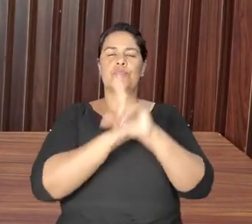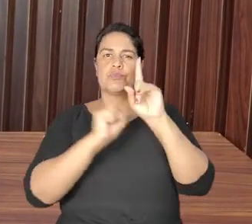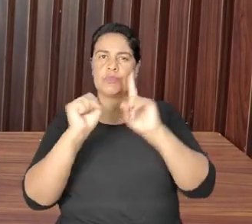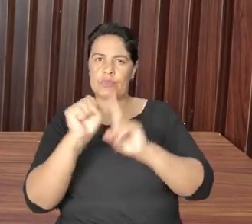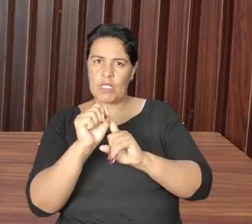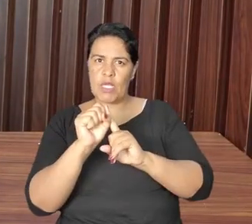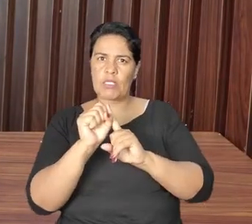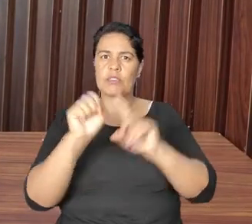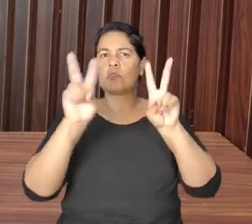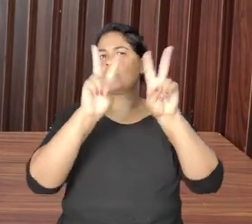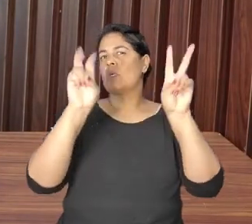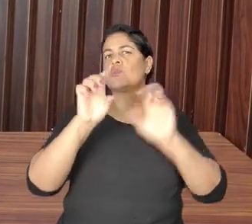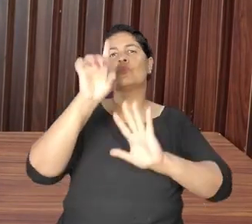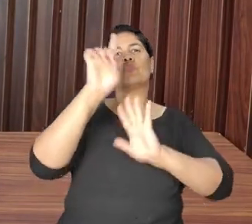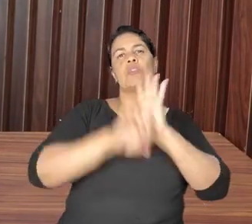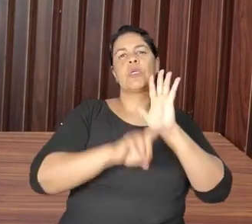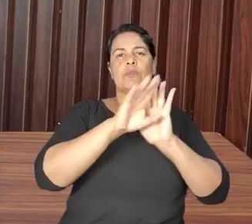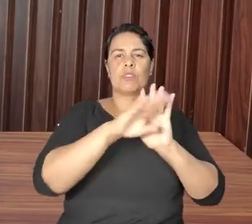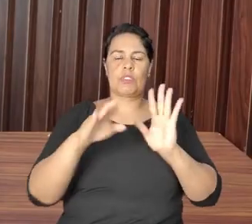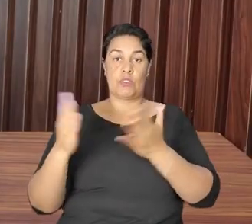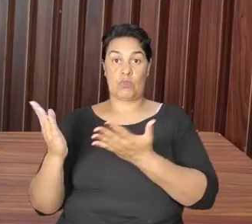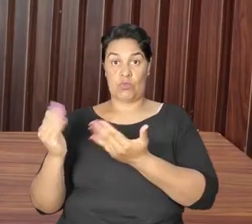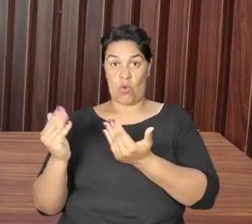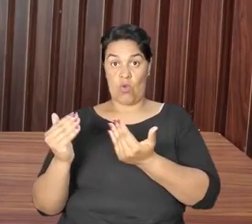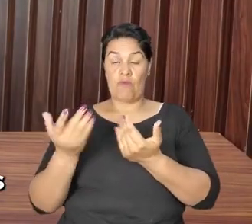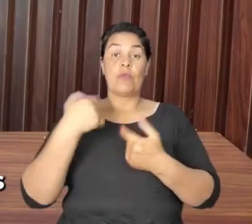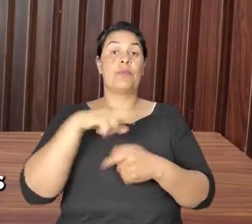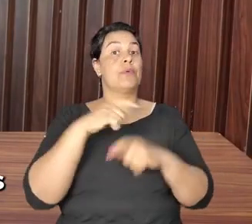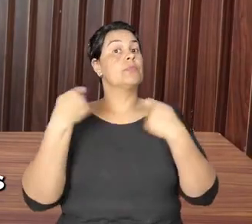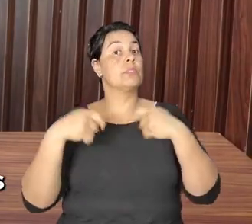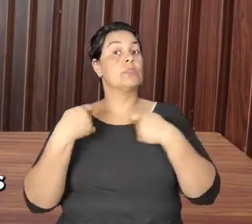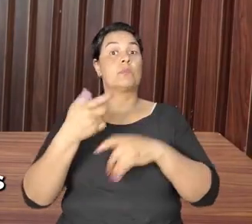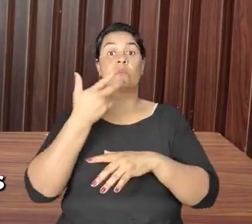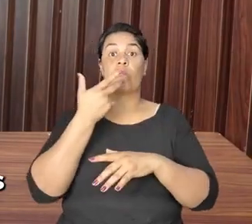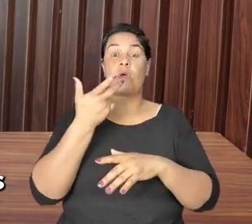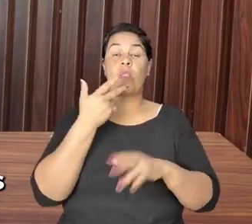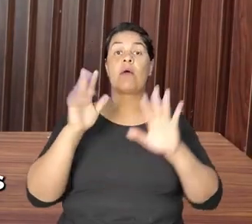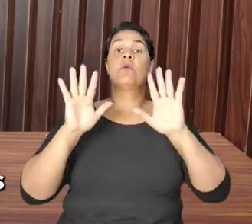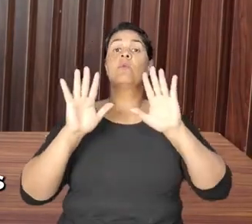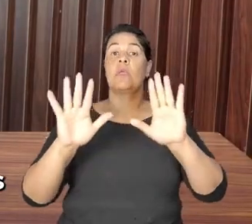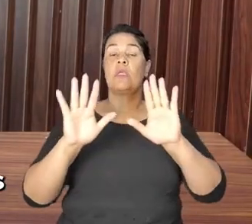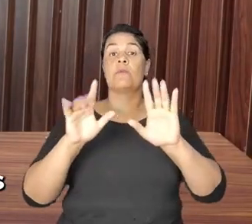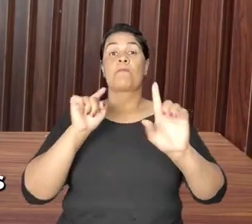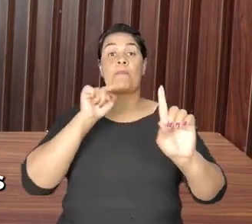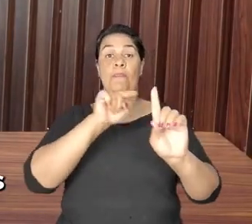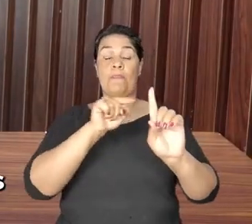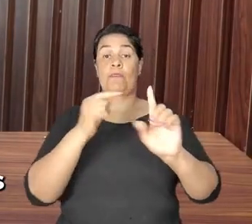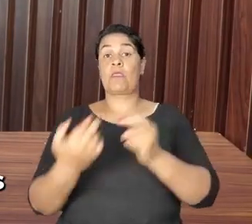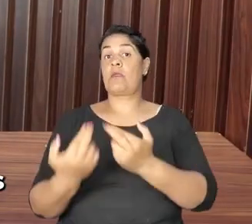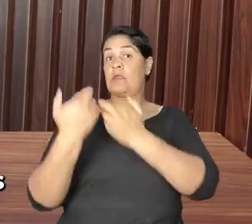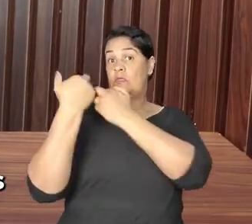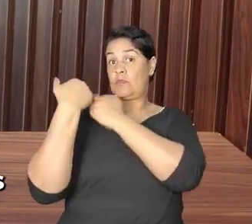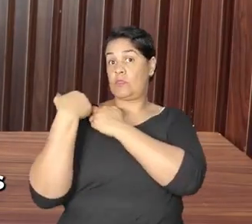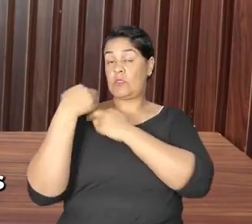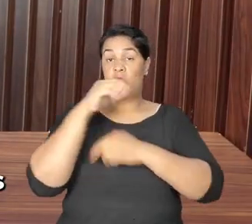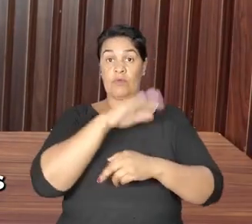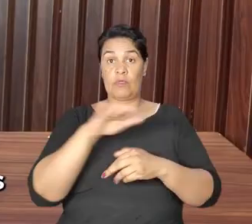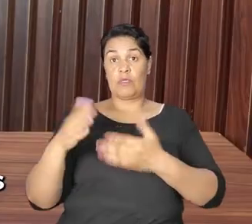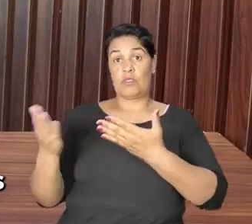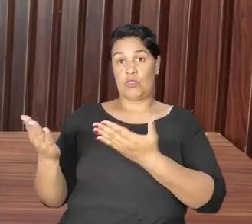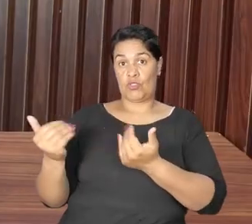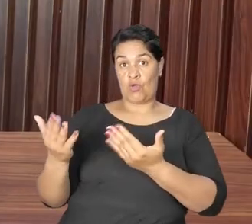das crianças, de adolescentes e de jovens, é possível apontar que a questão da responsabilização